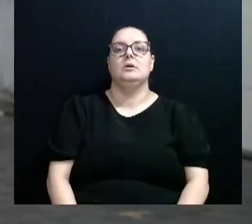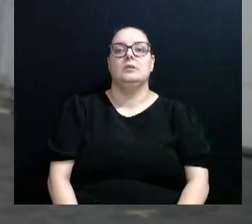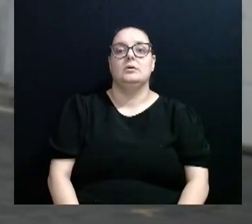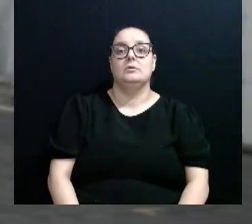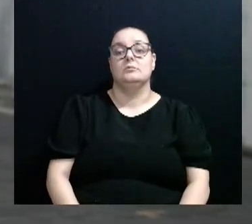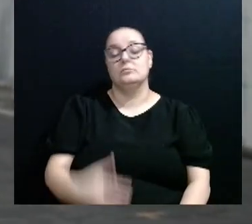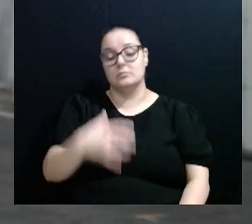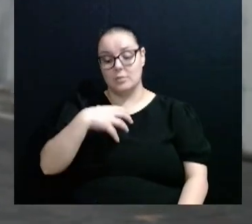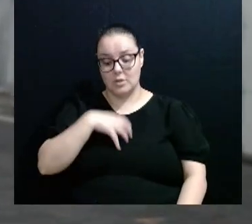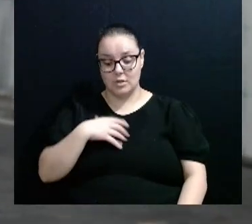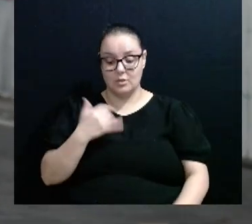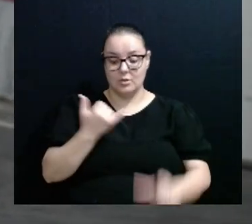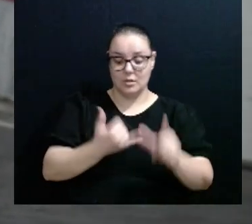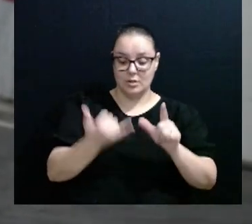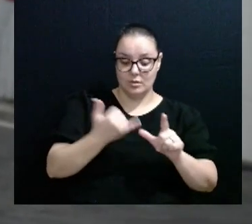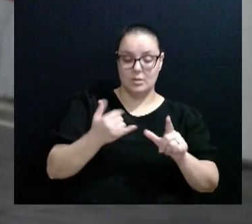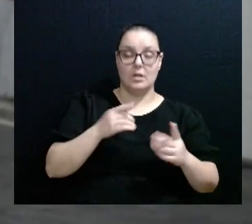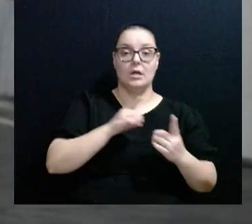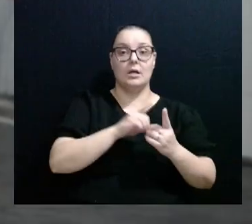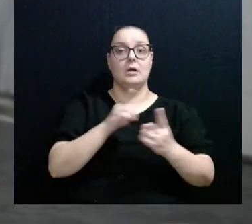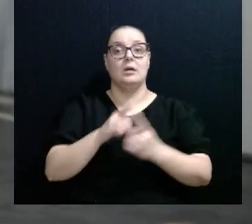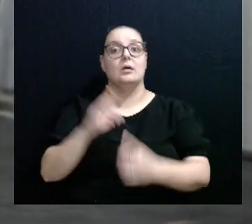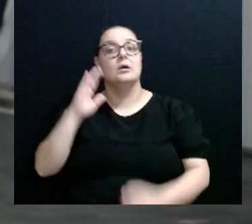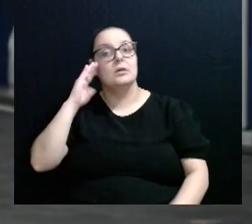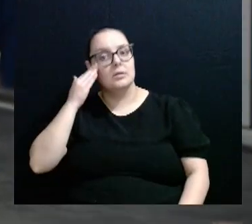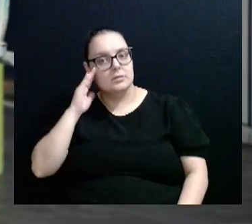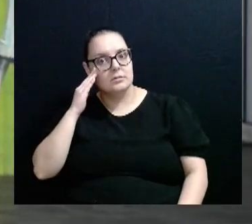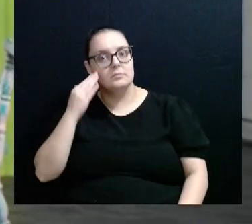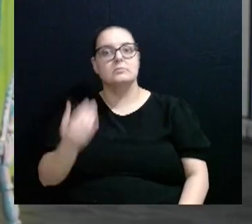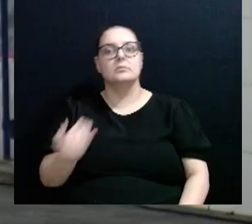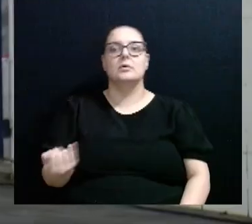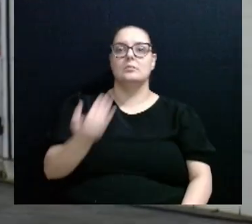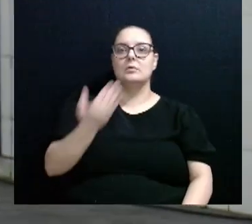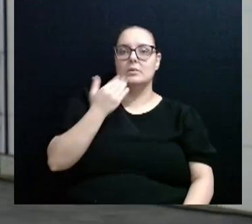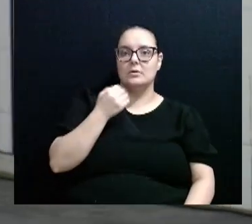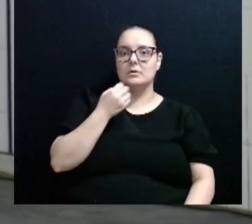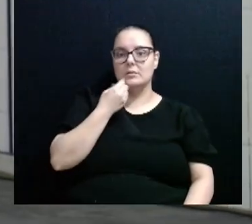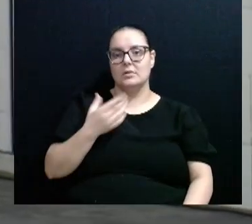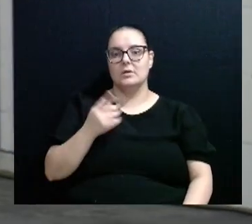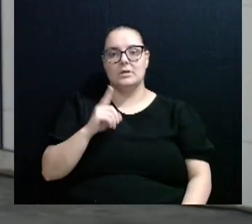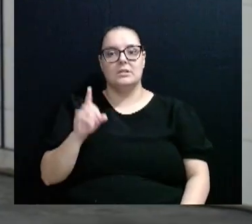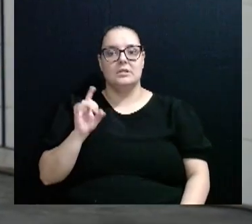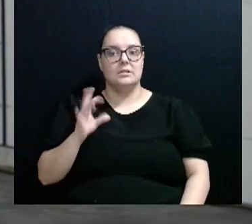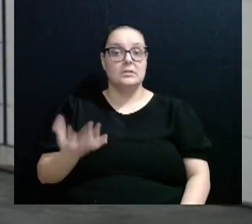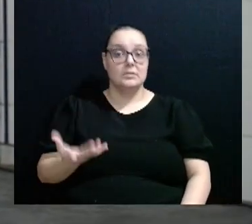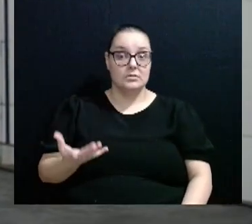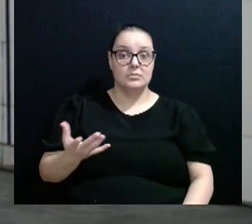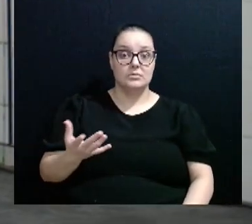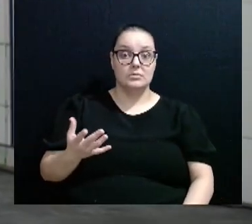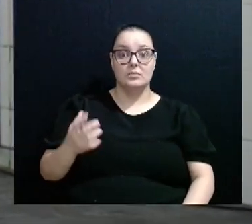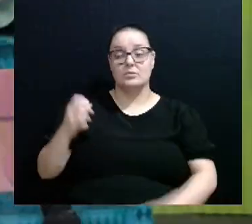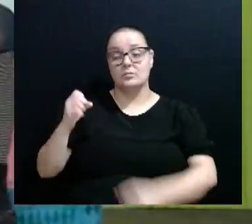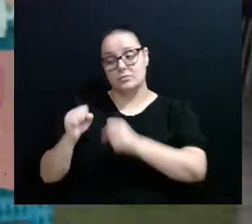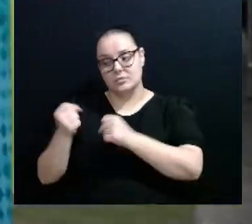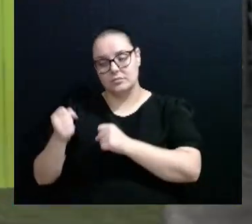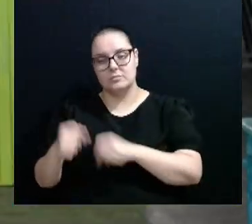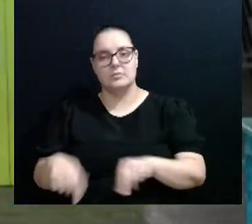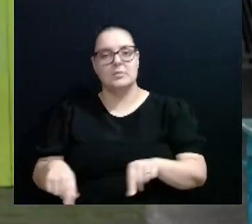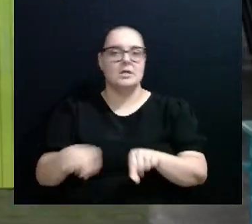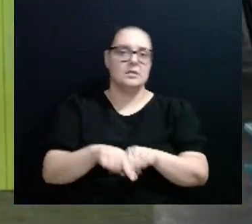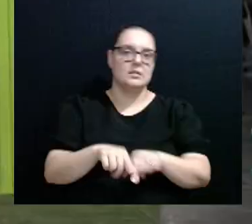aprende que é importante comer bem, né? Não só comer os industrializados, mas também ter uma alimentação